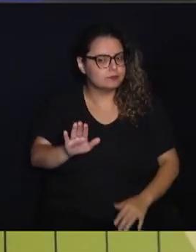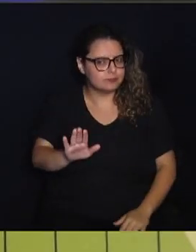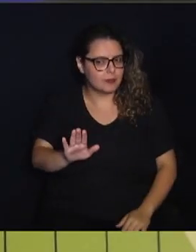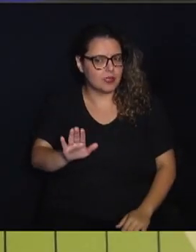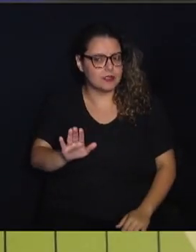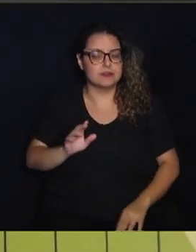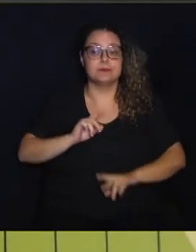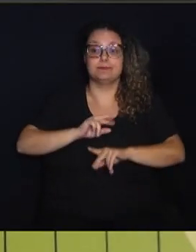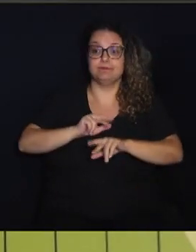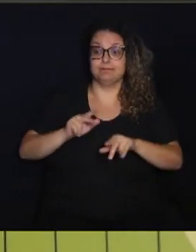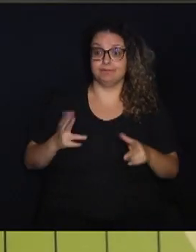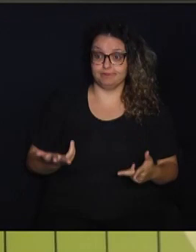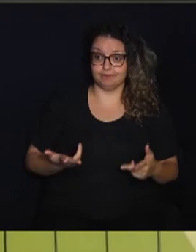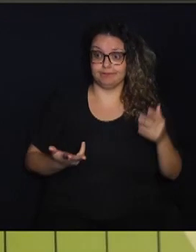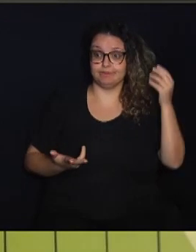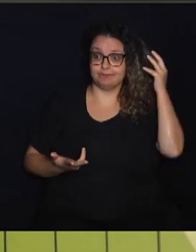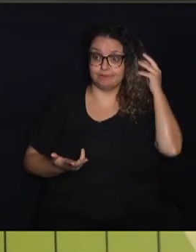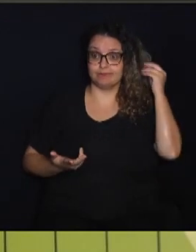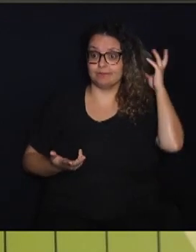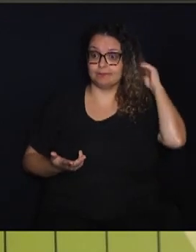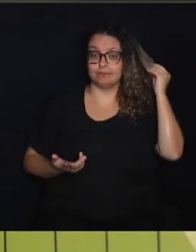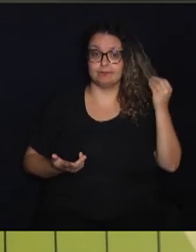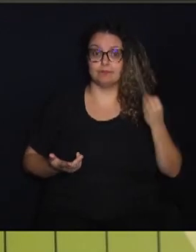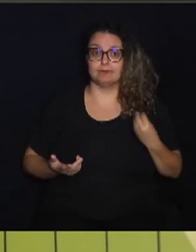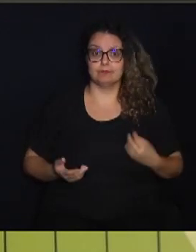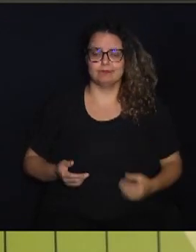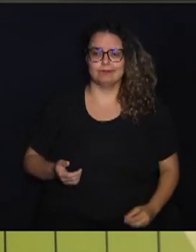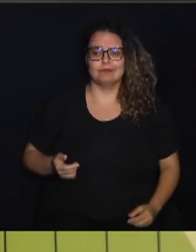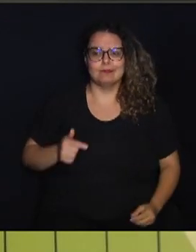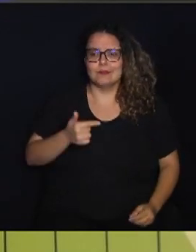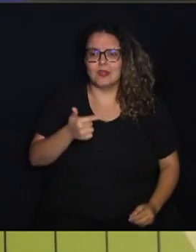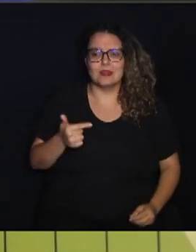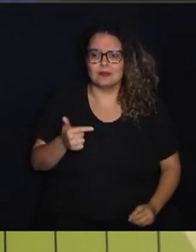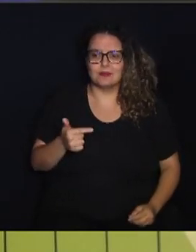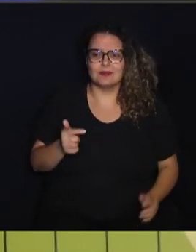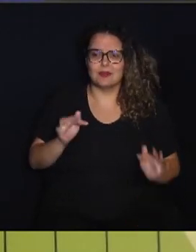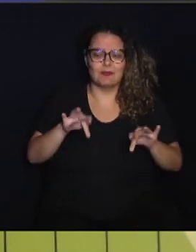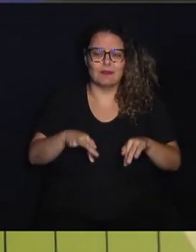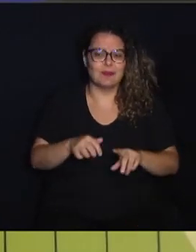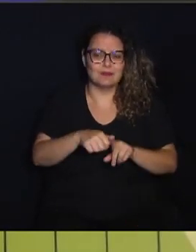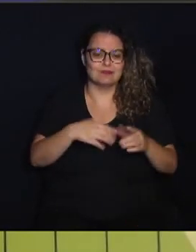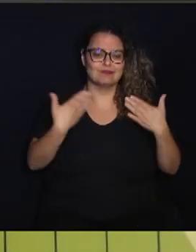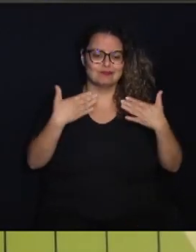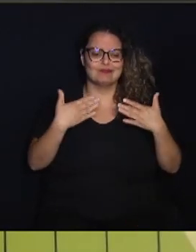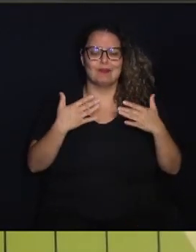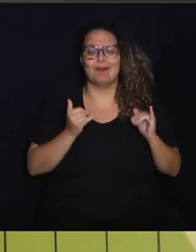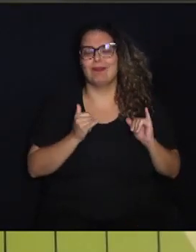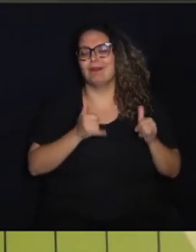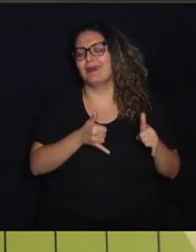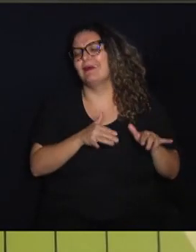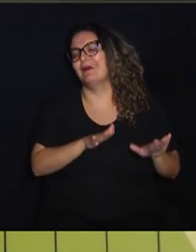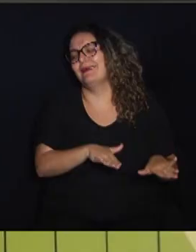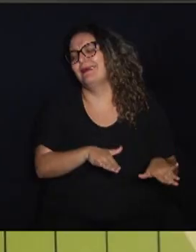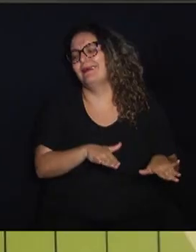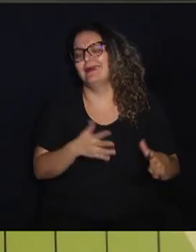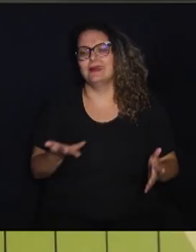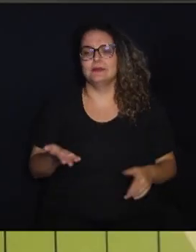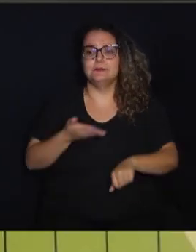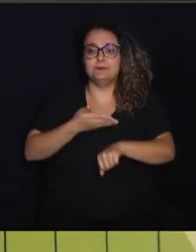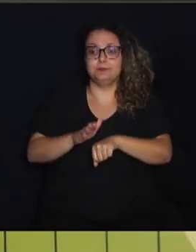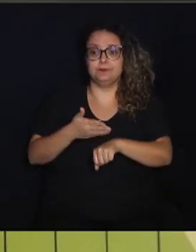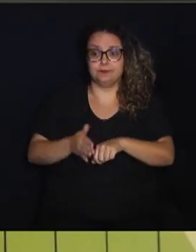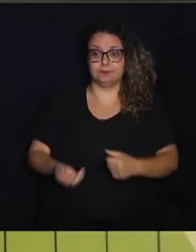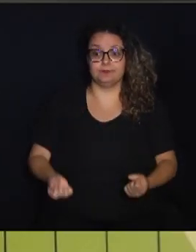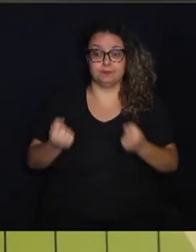muitos casos, mal termina janeiro e elas já são deixadas de lado. Sabemos que a prática de